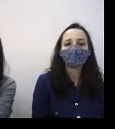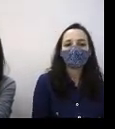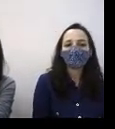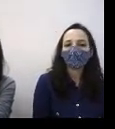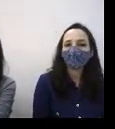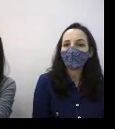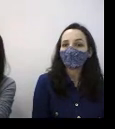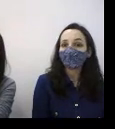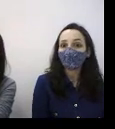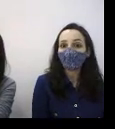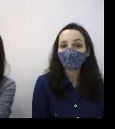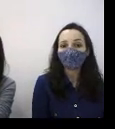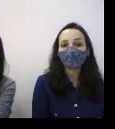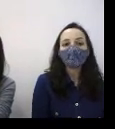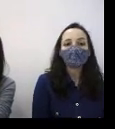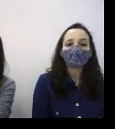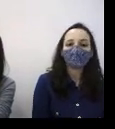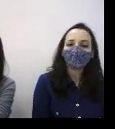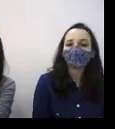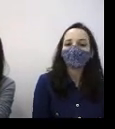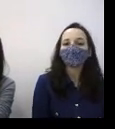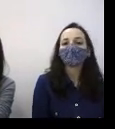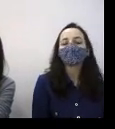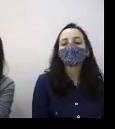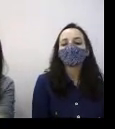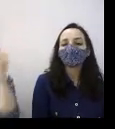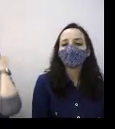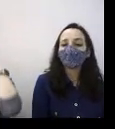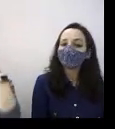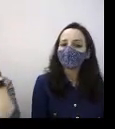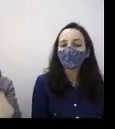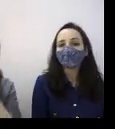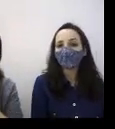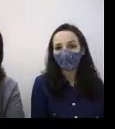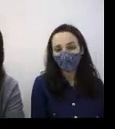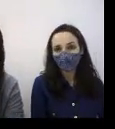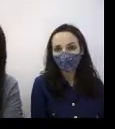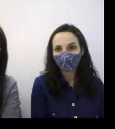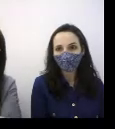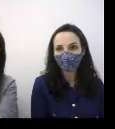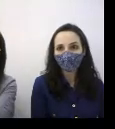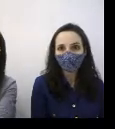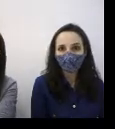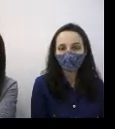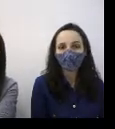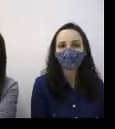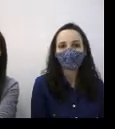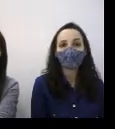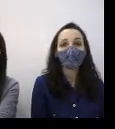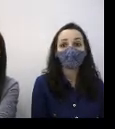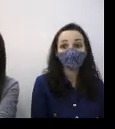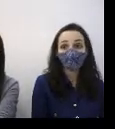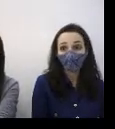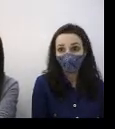tristeza, irritabilidade, tédio, baixa autoestima, descrença em si mesmo e até mesmo ideação suicida. Olha